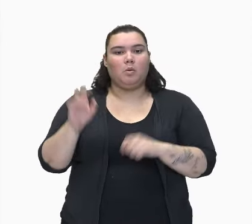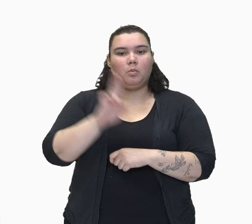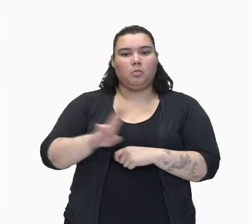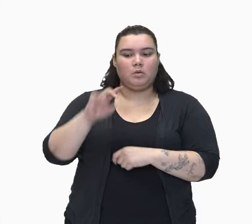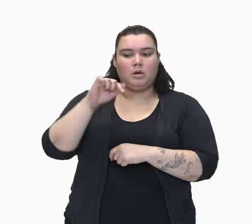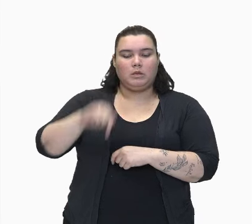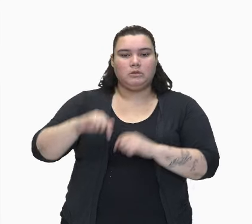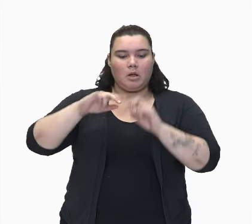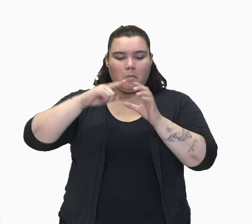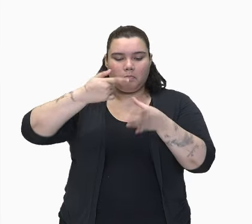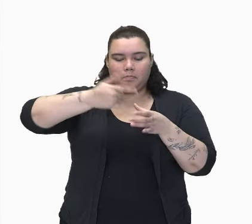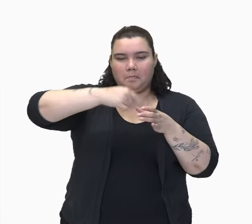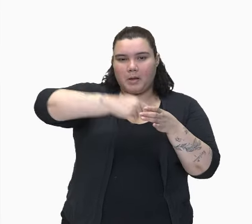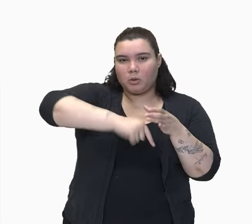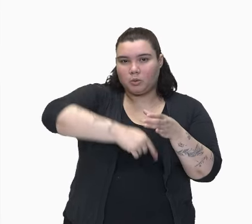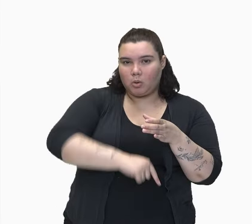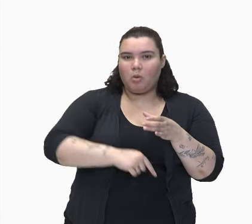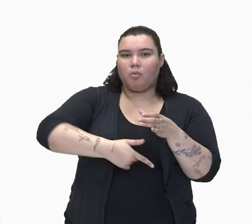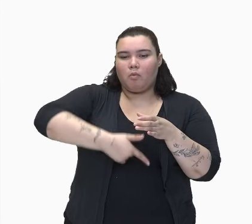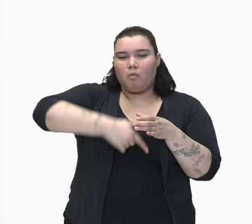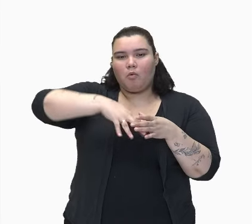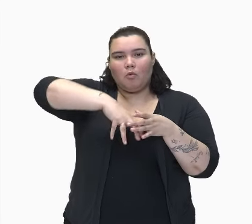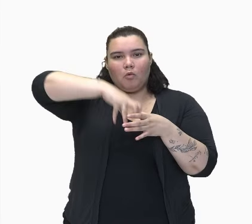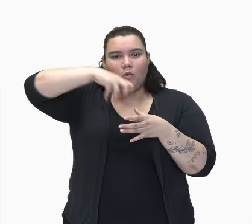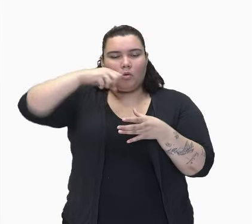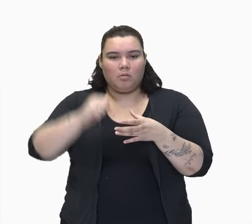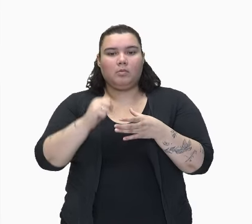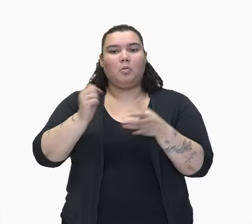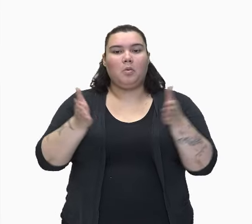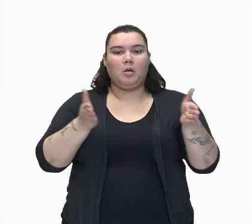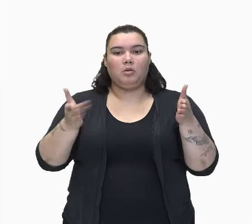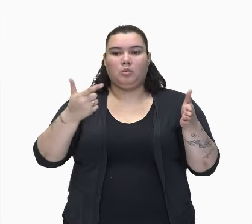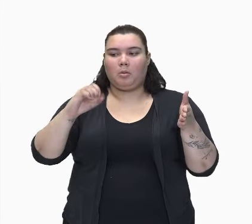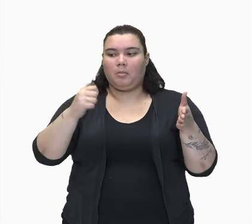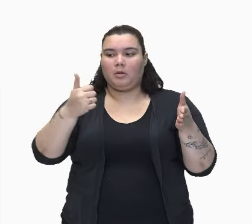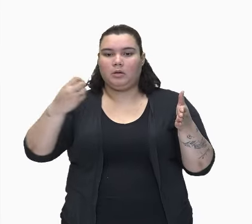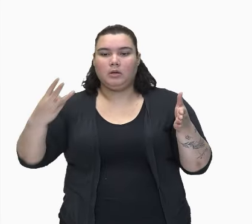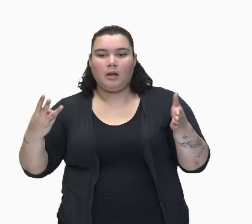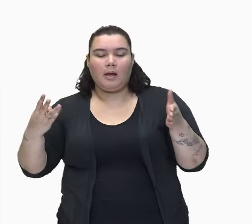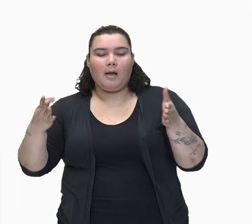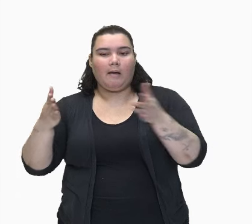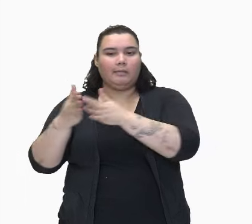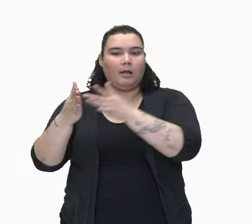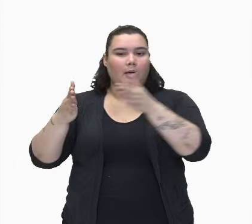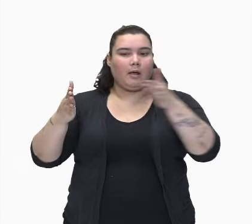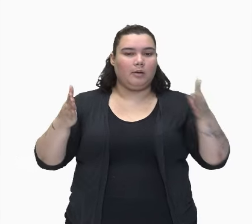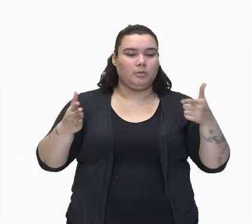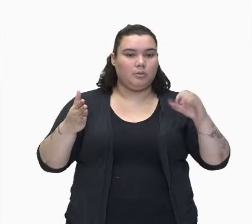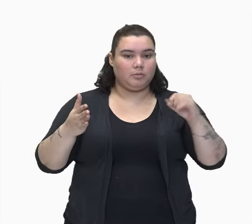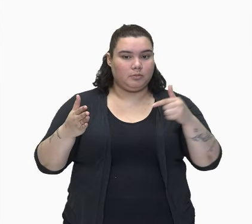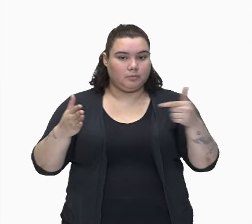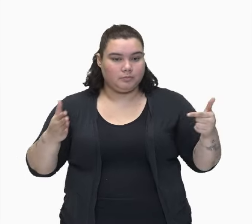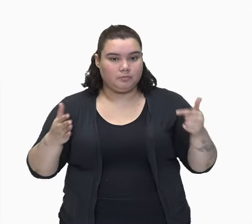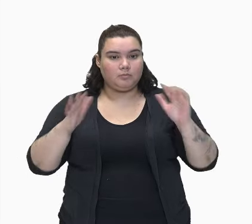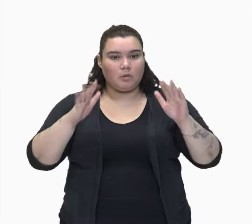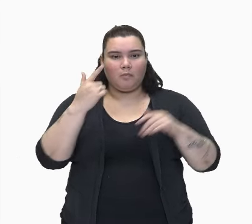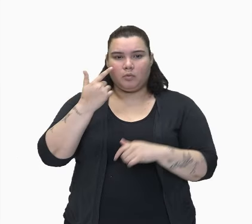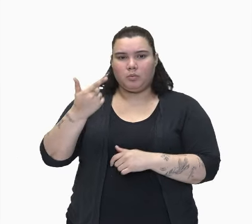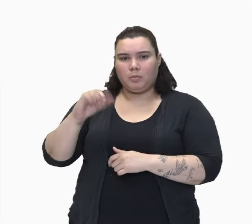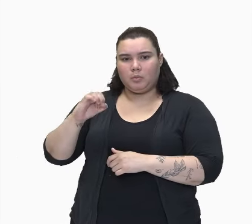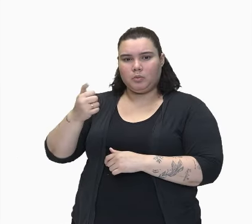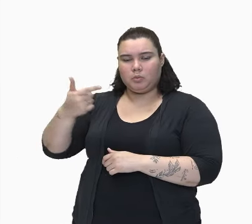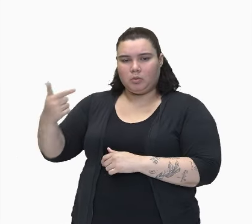bruto mexicano no ano de 2013 a 2022. Vocês observam aí, 2012, o ápice que se tinha, chegando quase